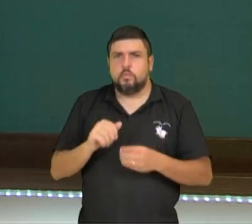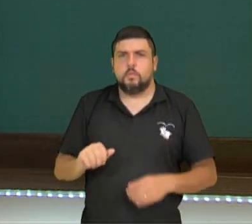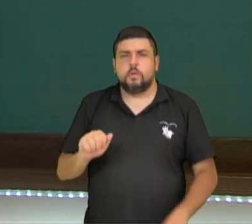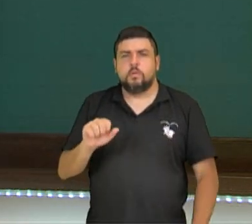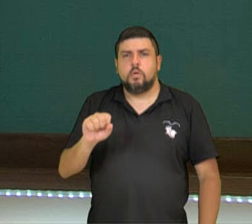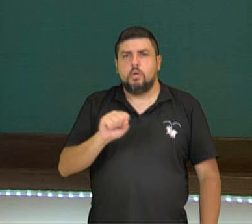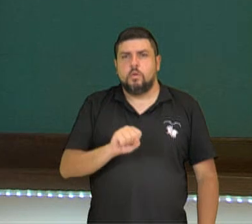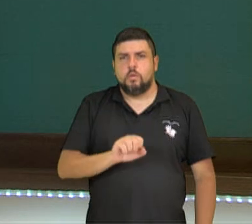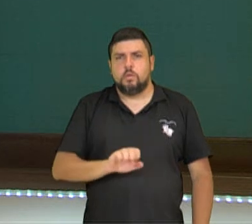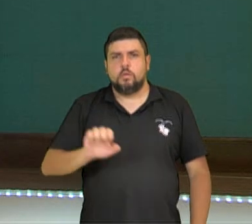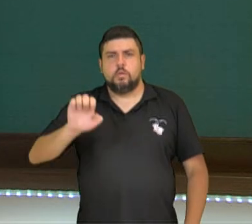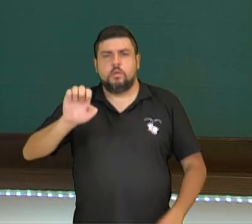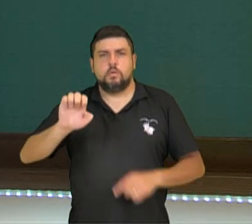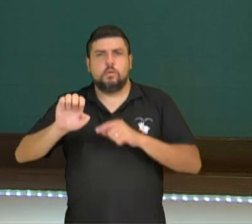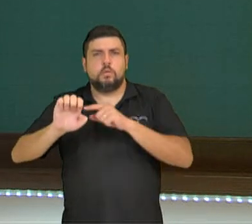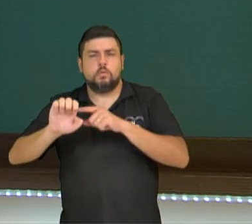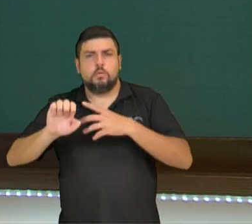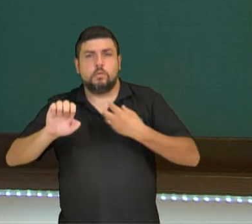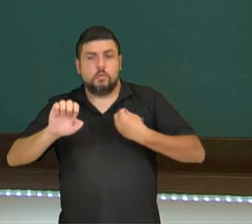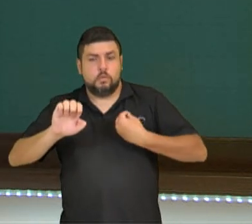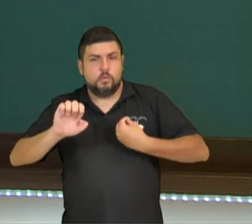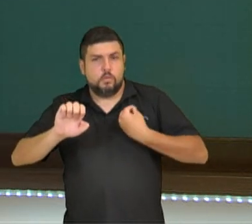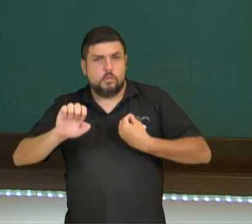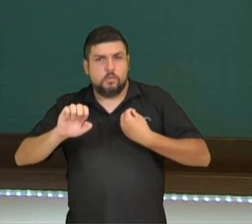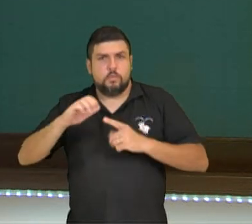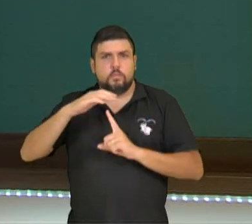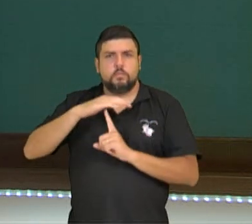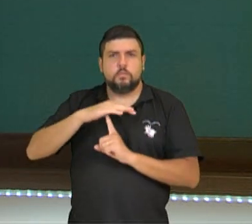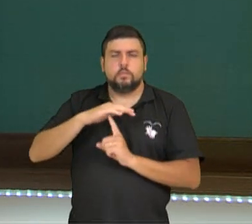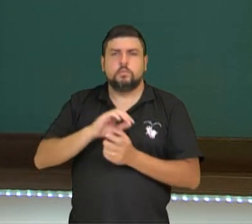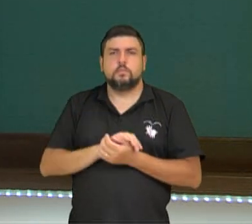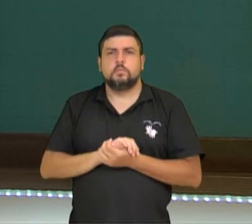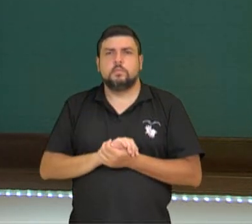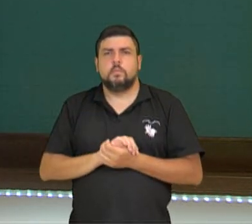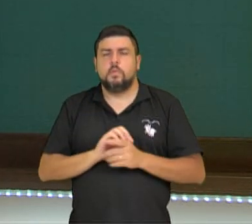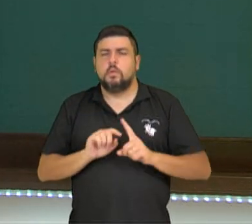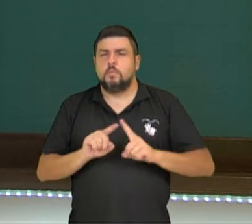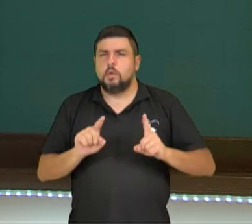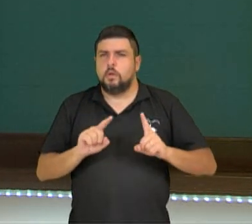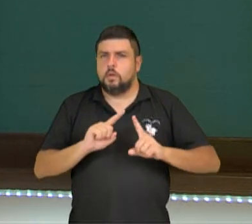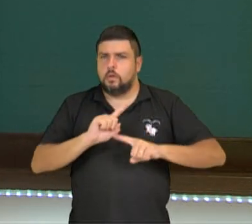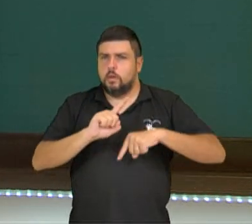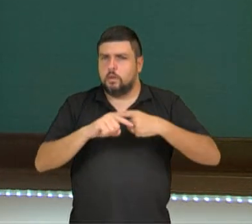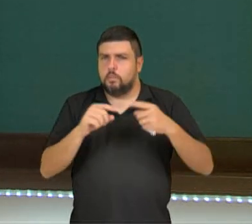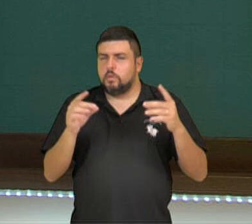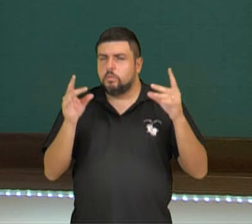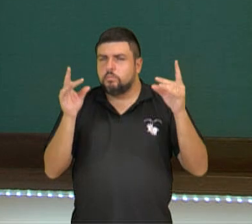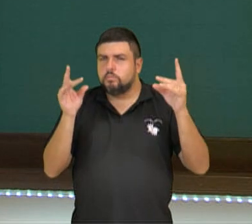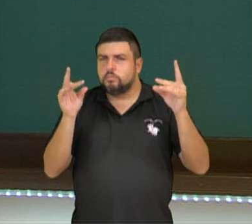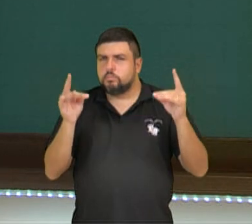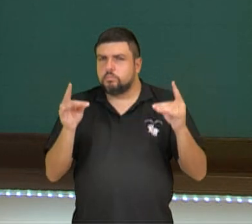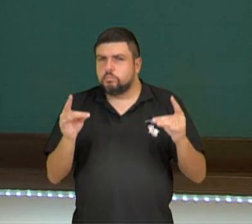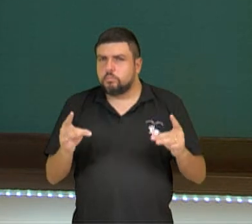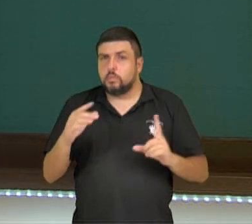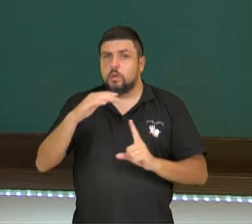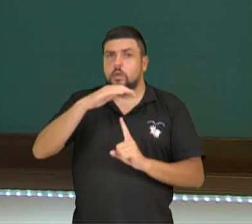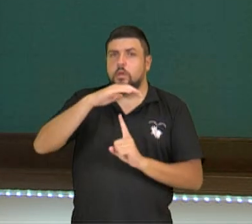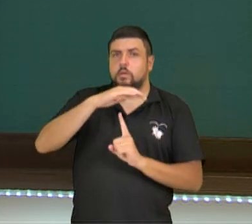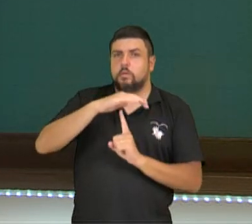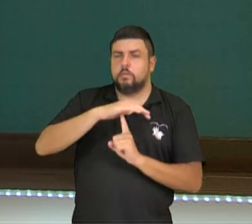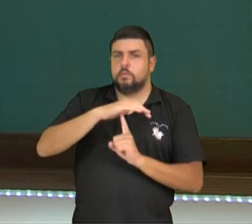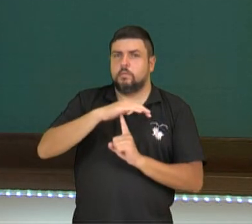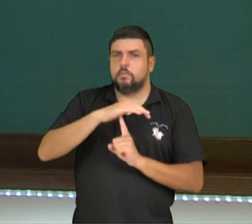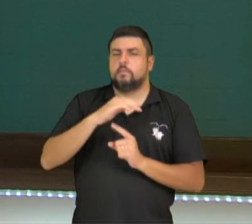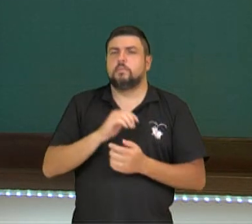estão presentes ali no nosso estado. Mas aí nós vamos detalhar para verificar quais são as bacias hidrográficas